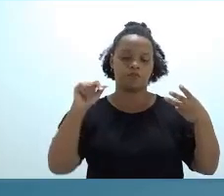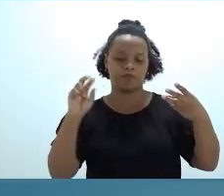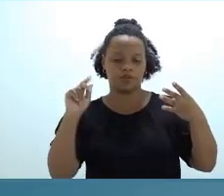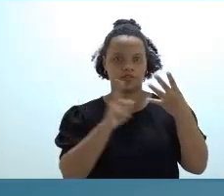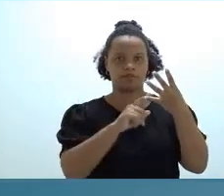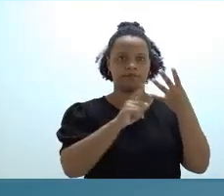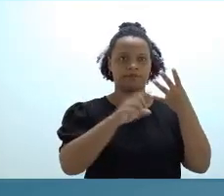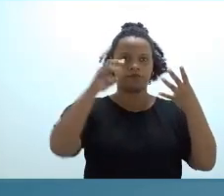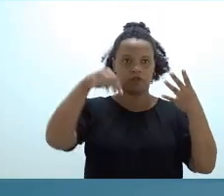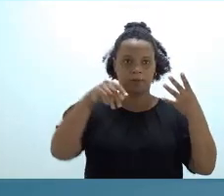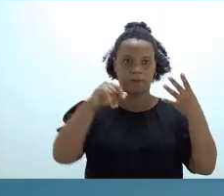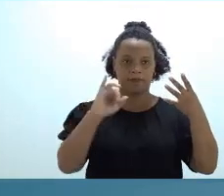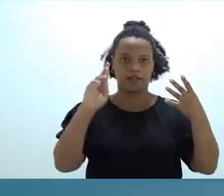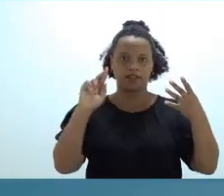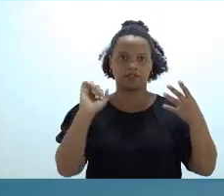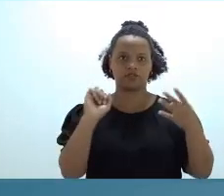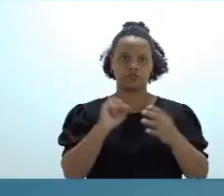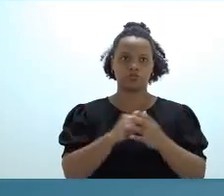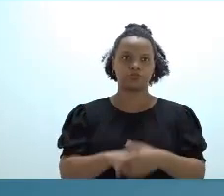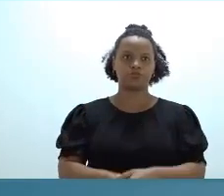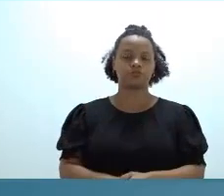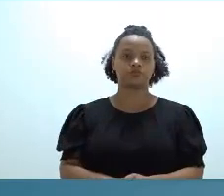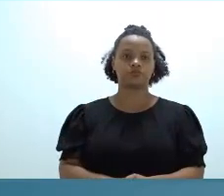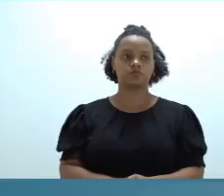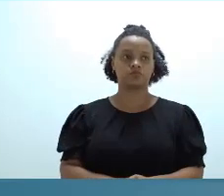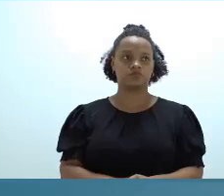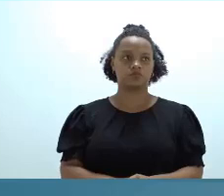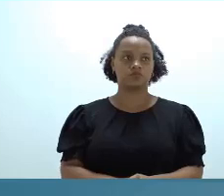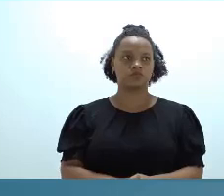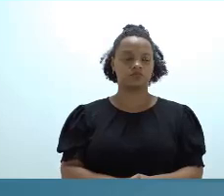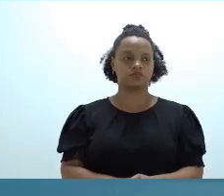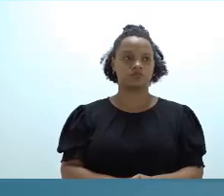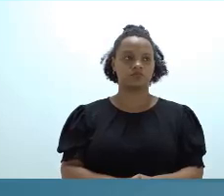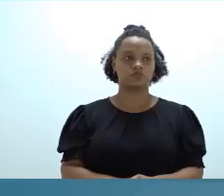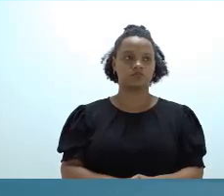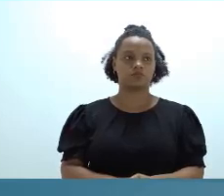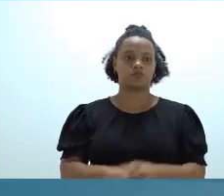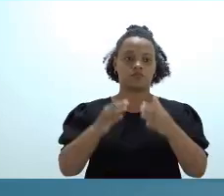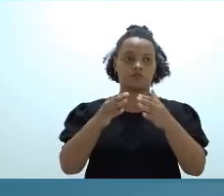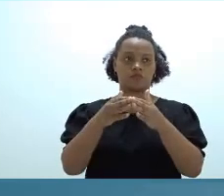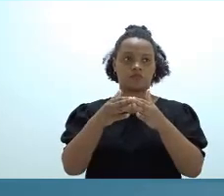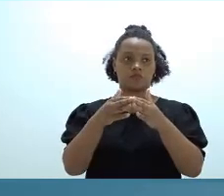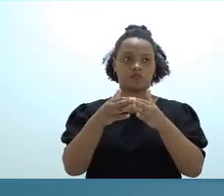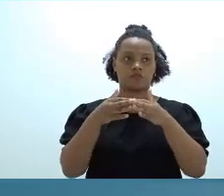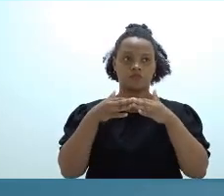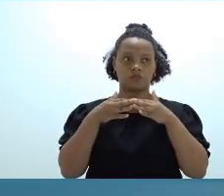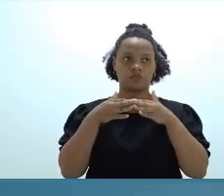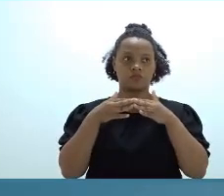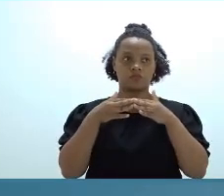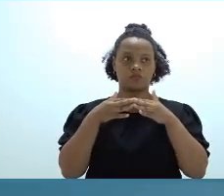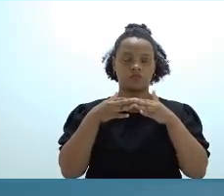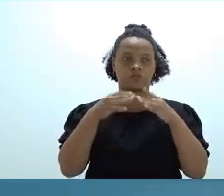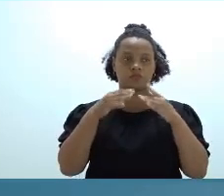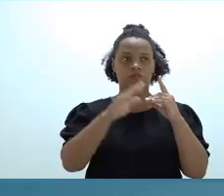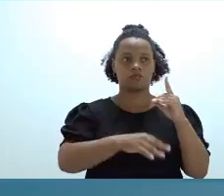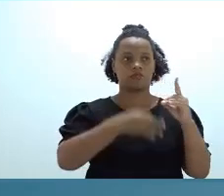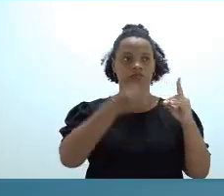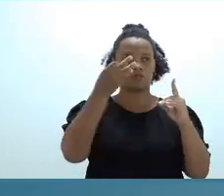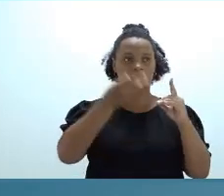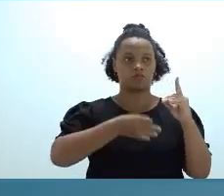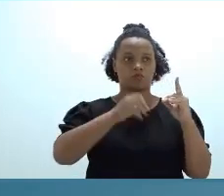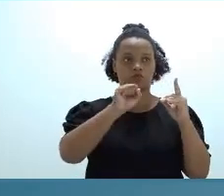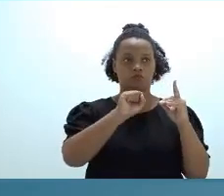ordinária deste tribunal, foi pedido de vistas para o desembargador